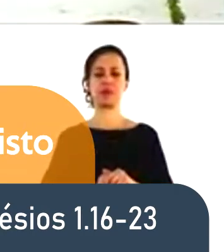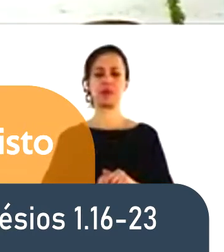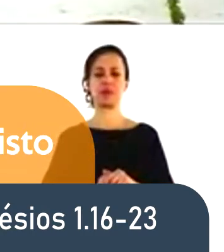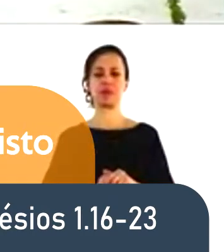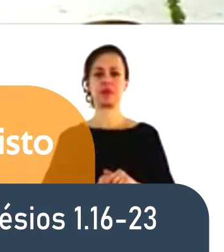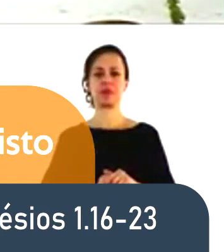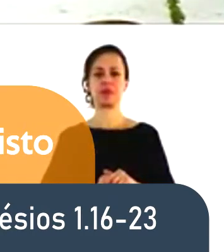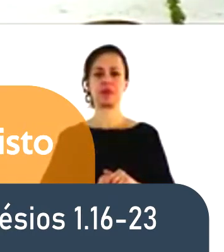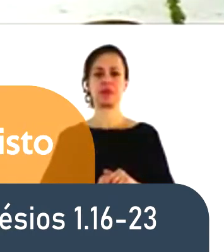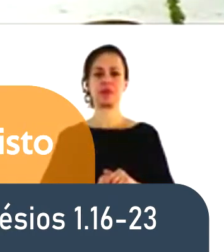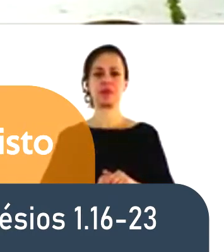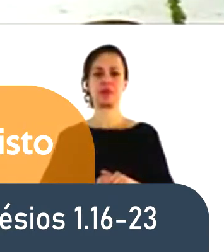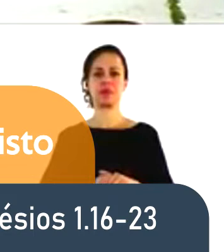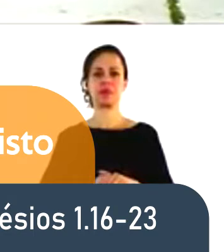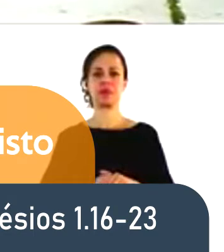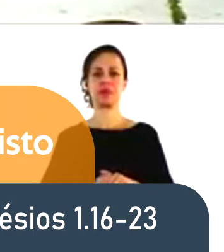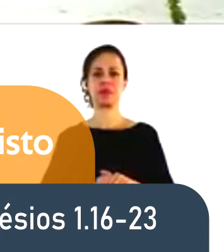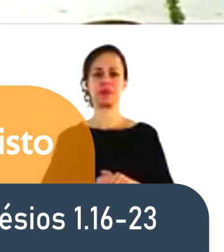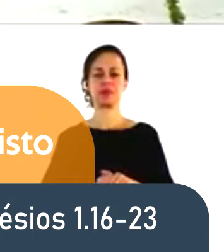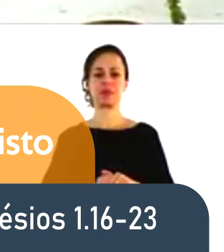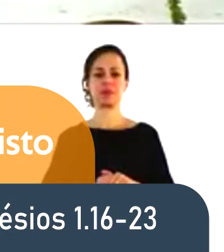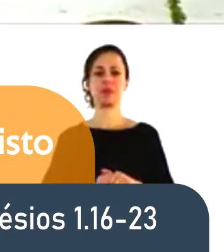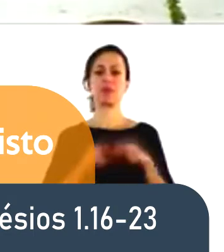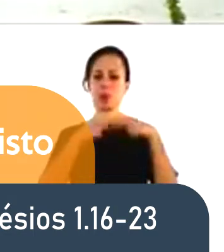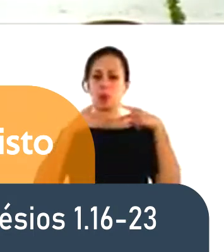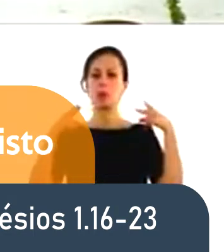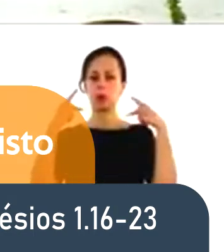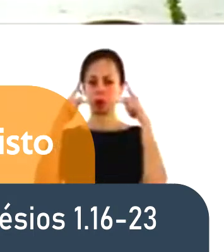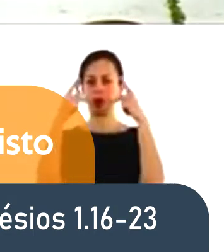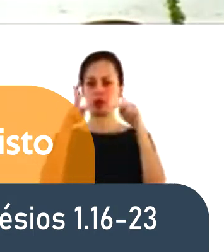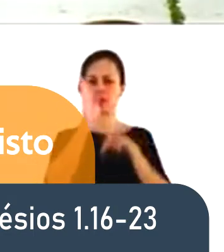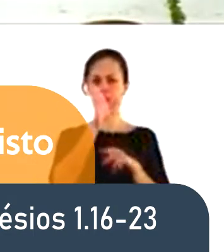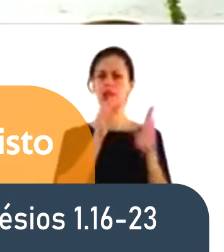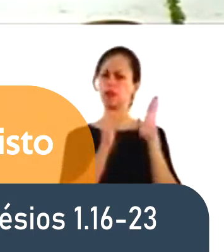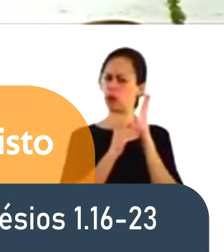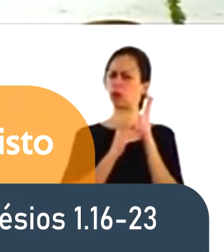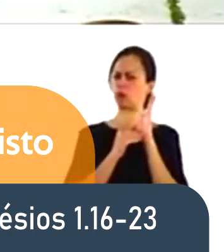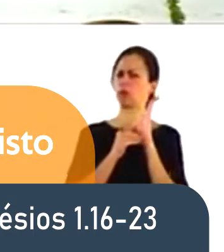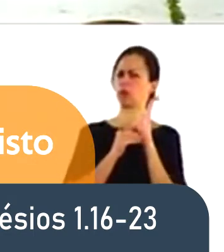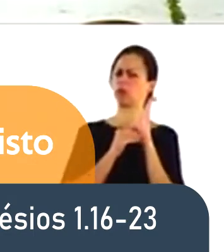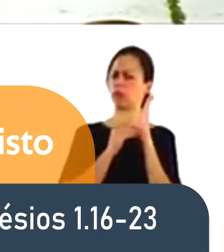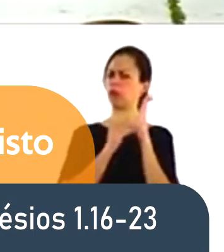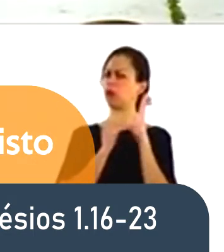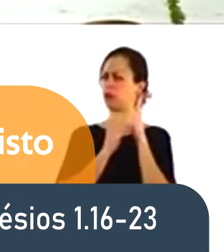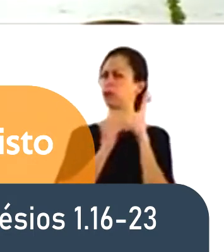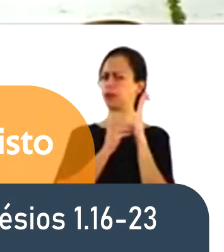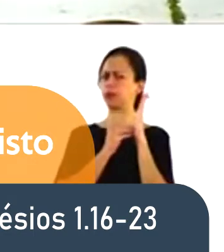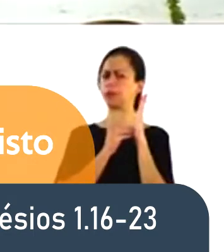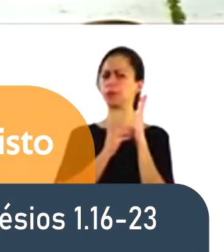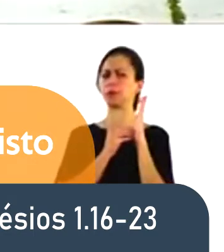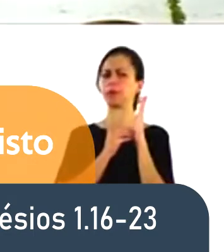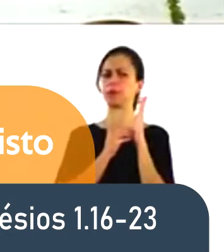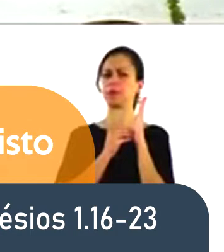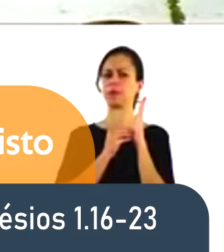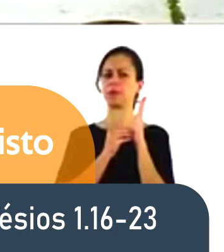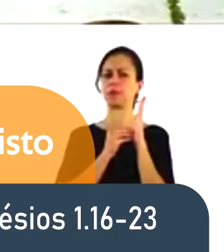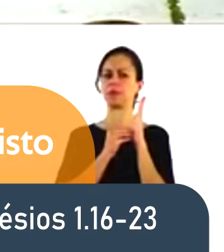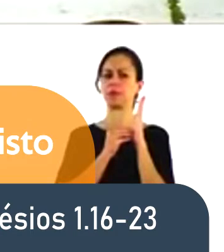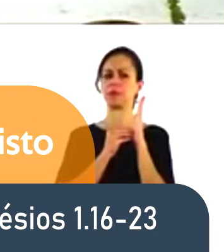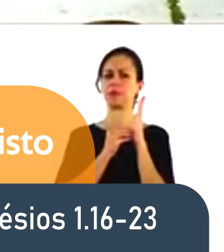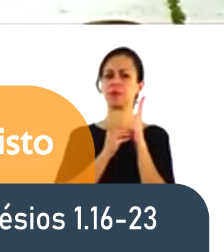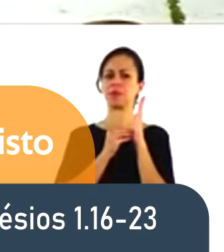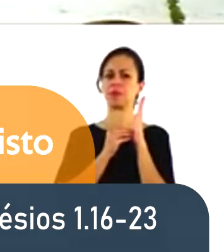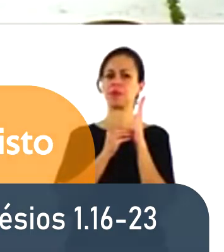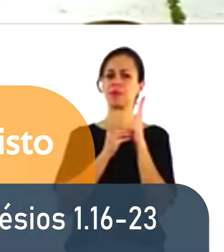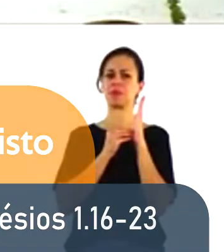Faltou alguma coisa no meu sermão? Se você que gosta de pregar sobre o que eu